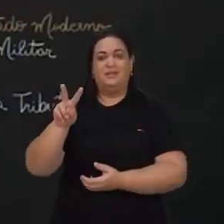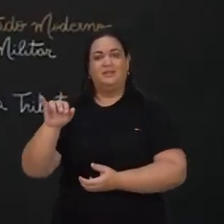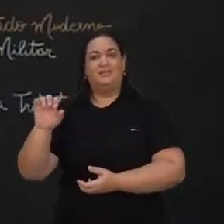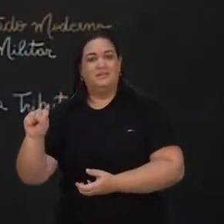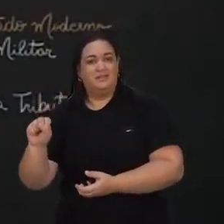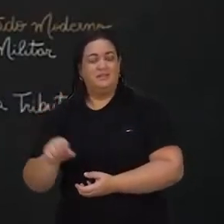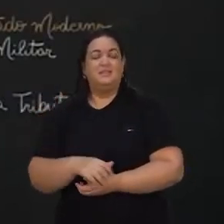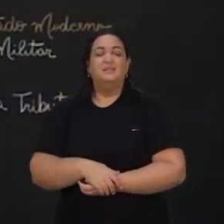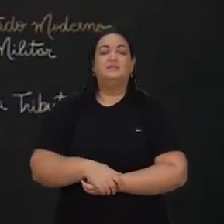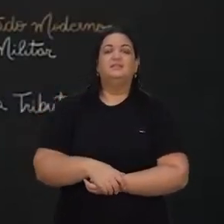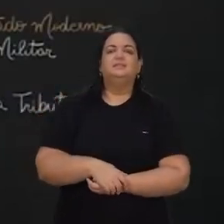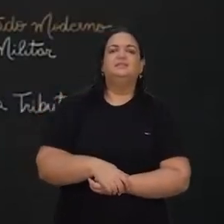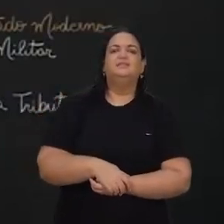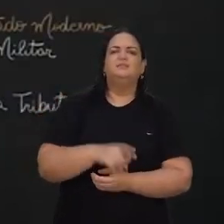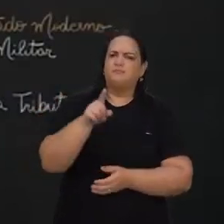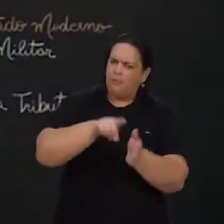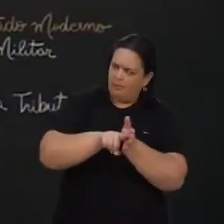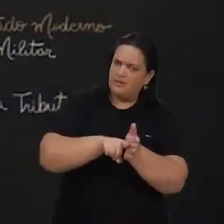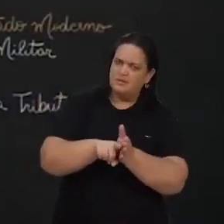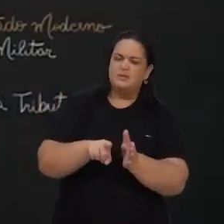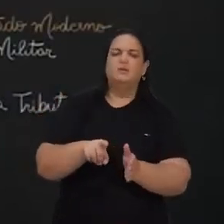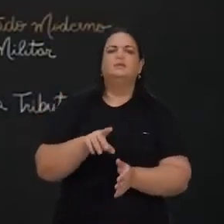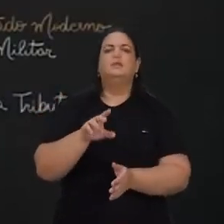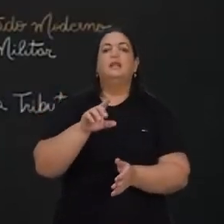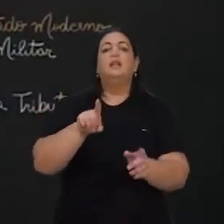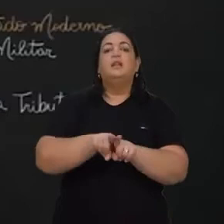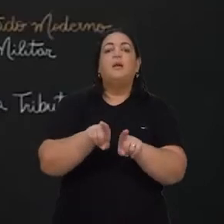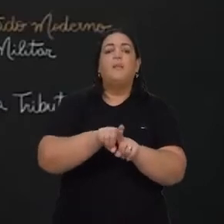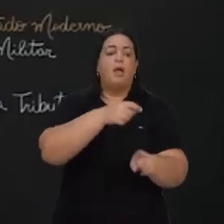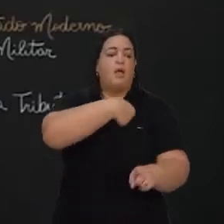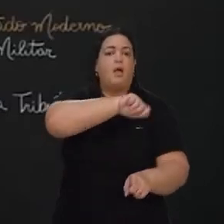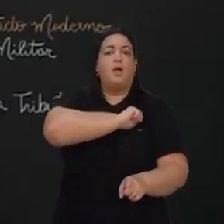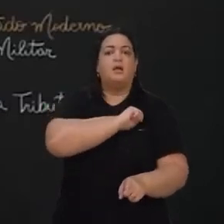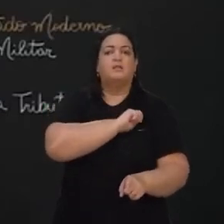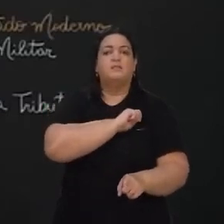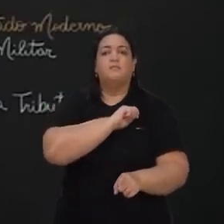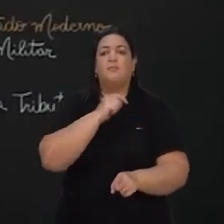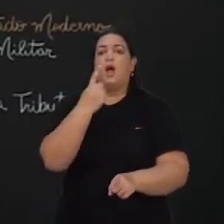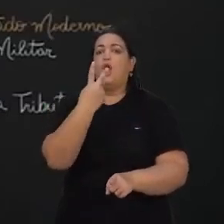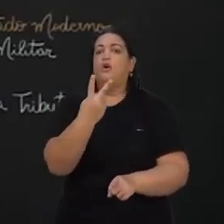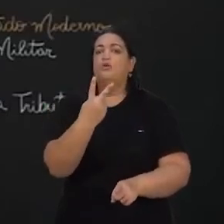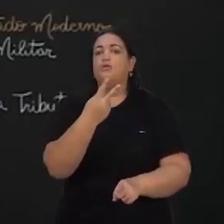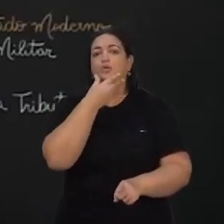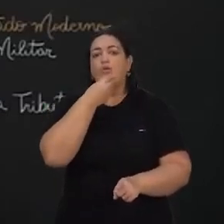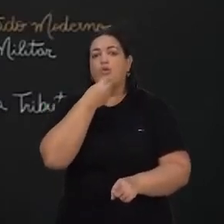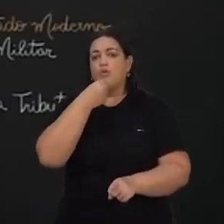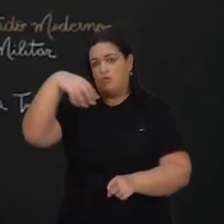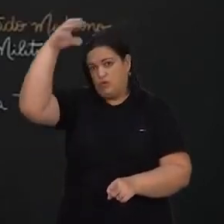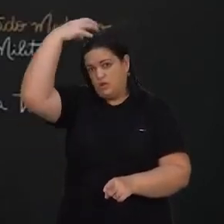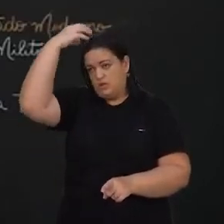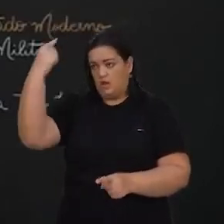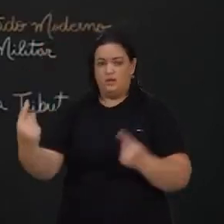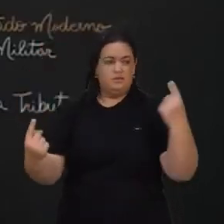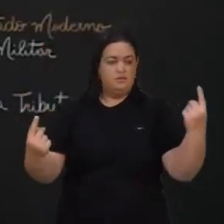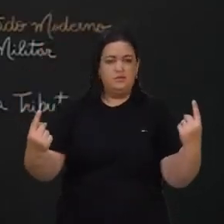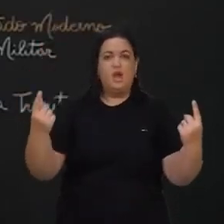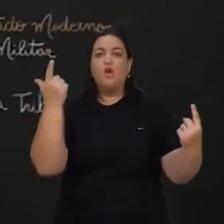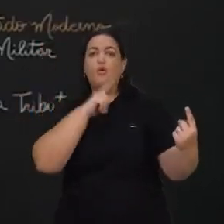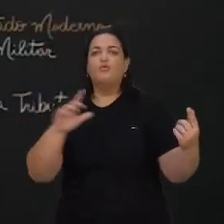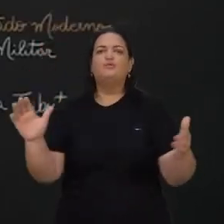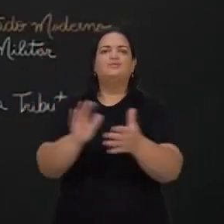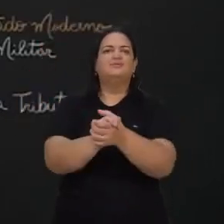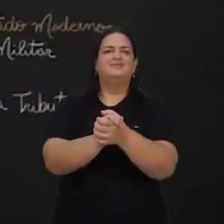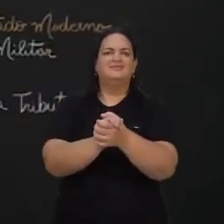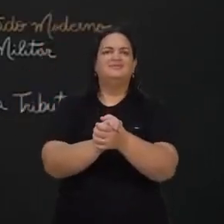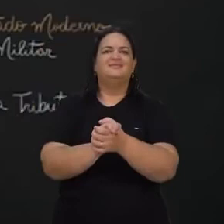dar uma pesquisada no que foi, e na Espanha aconteceu o casamento de dois reis católicos, fazendo com que o controle